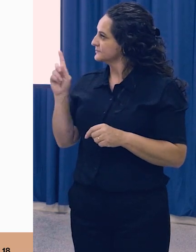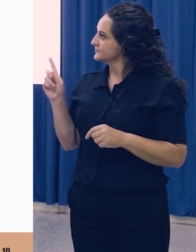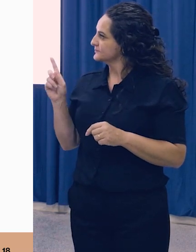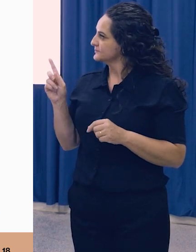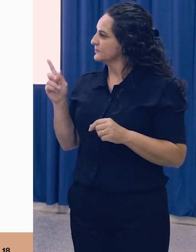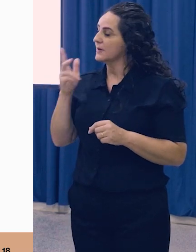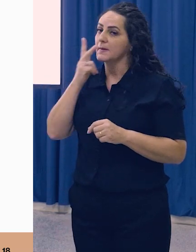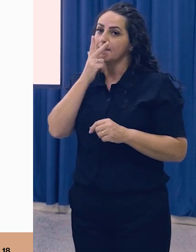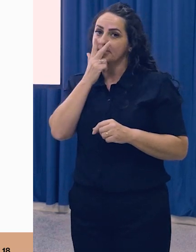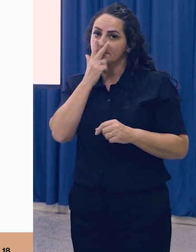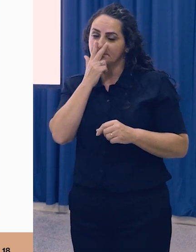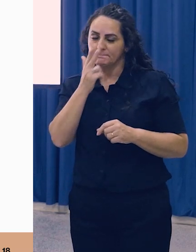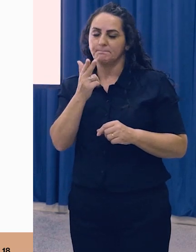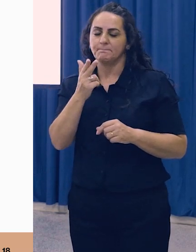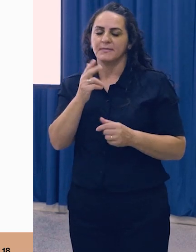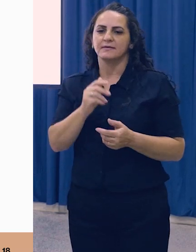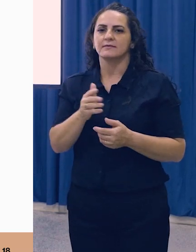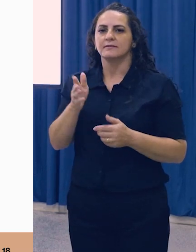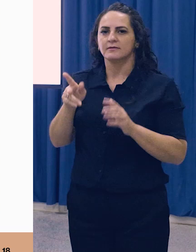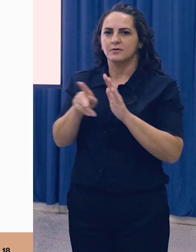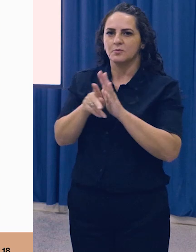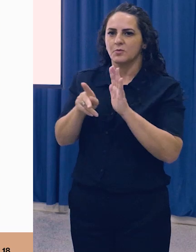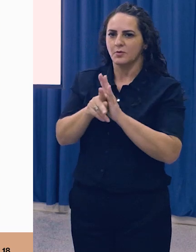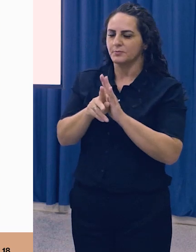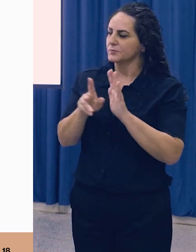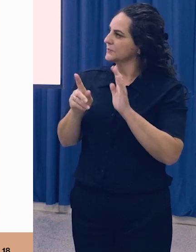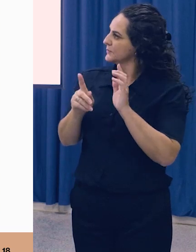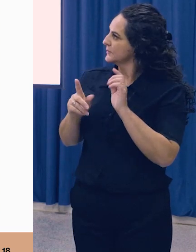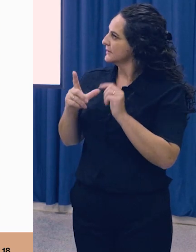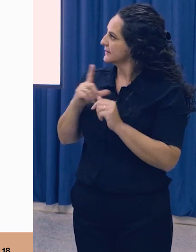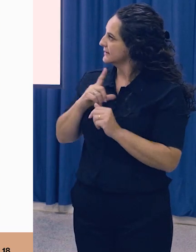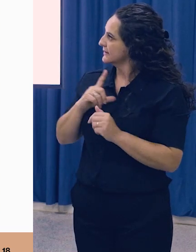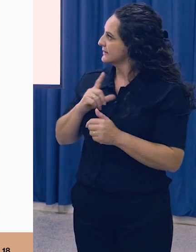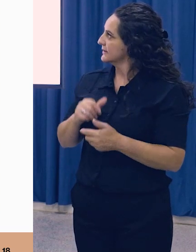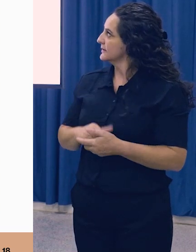também bem parecido com Midsommar.